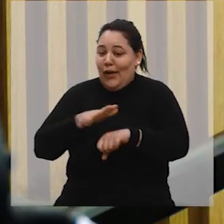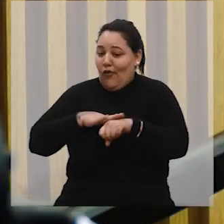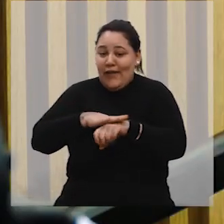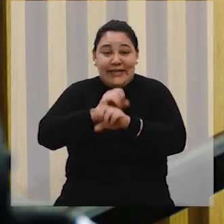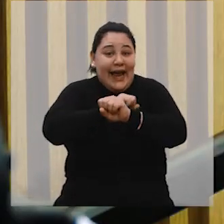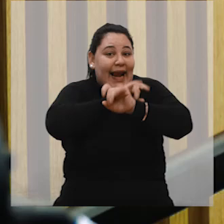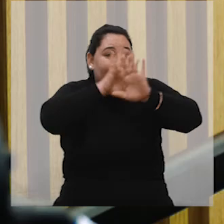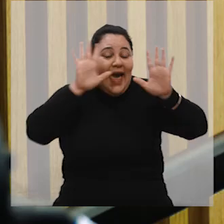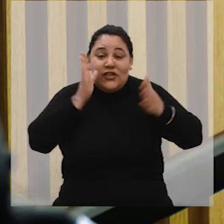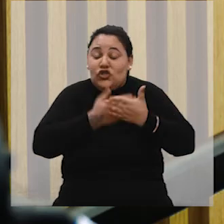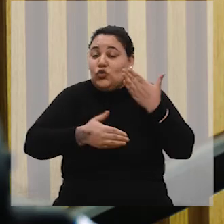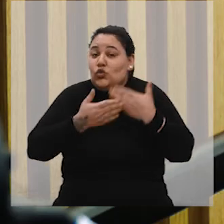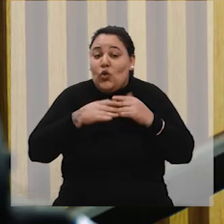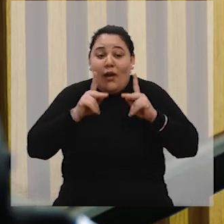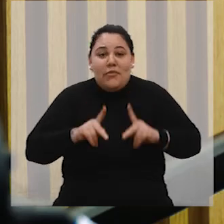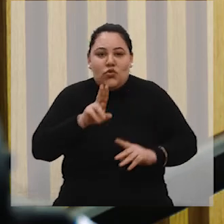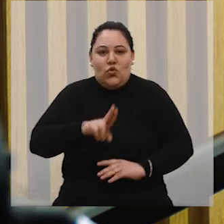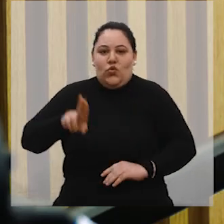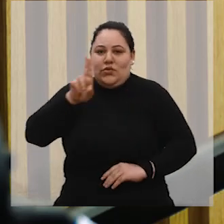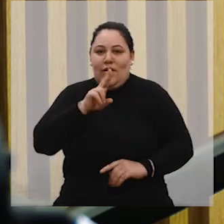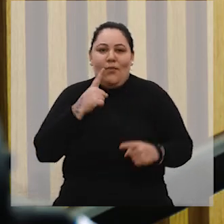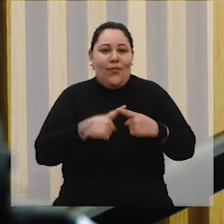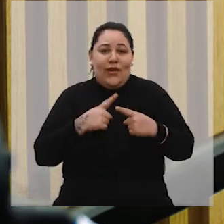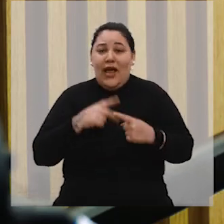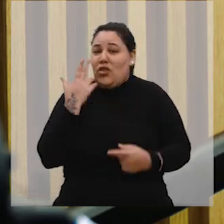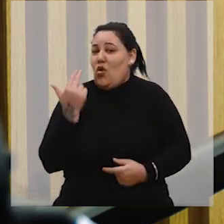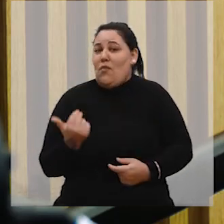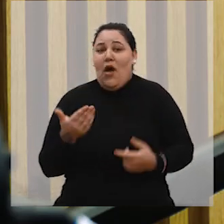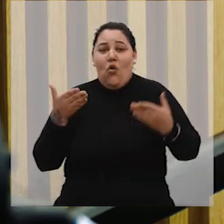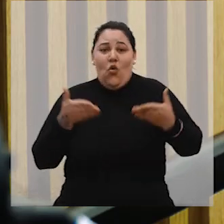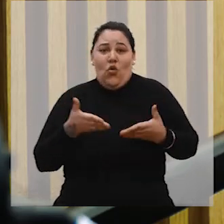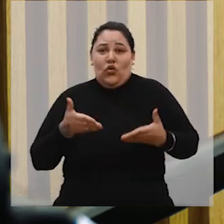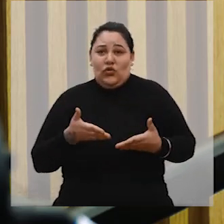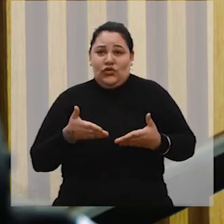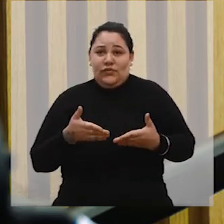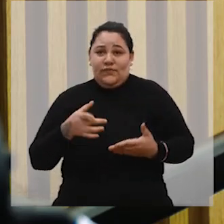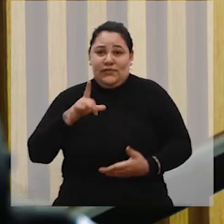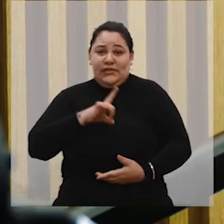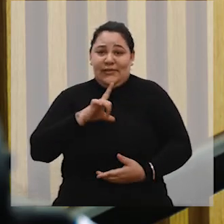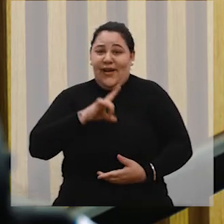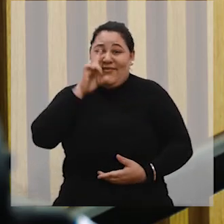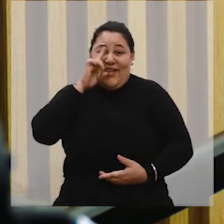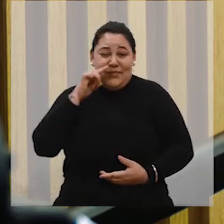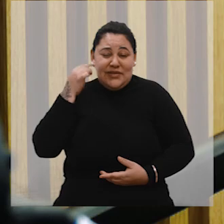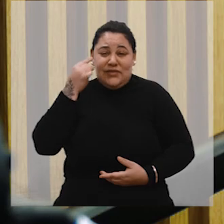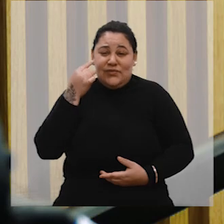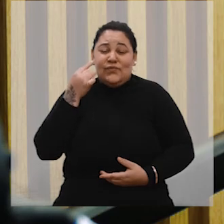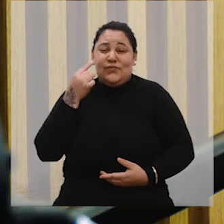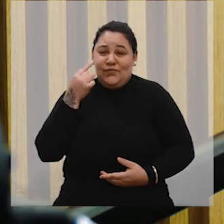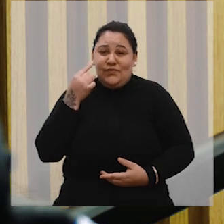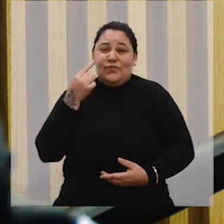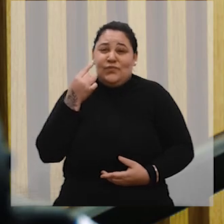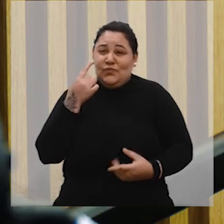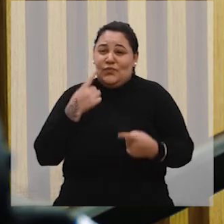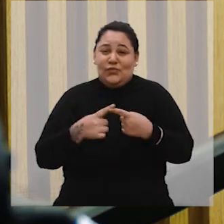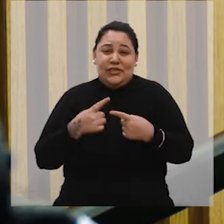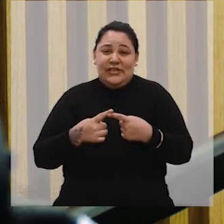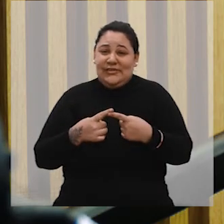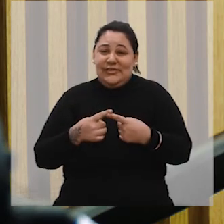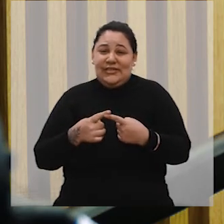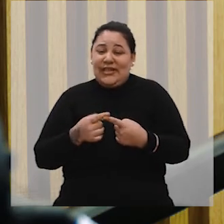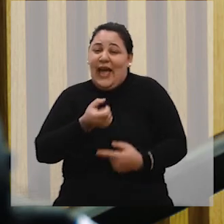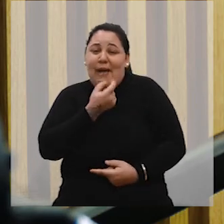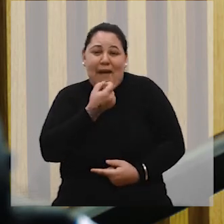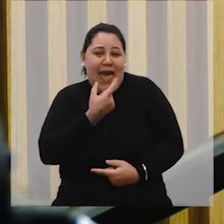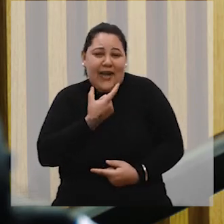suplementação, tudo. Porque a gente tem muito comum hoje as inflamações por esses fármacos